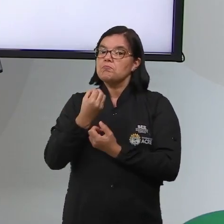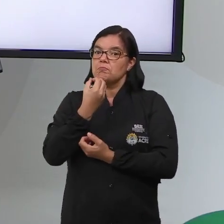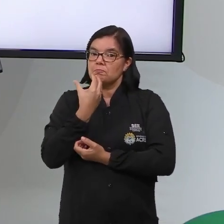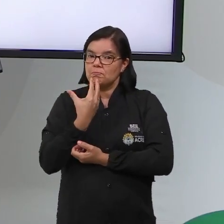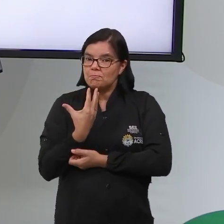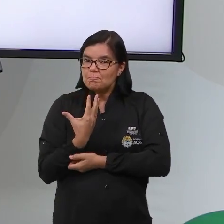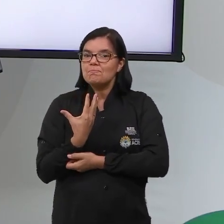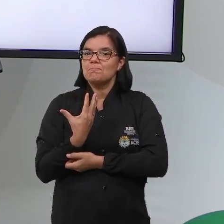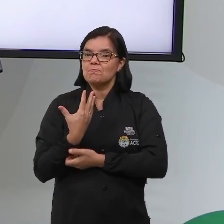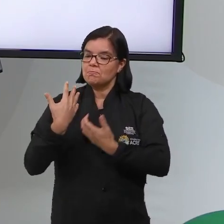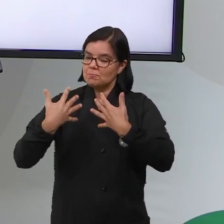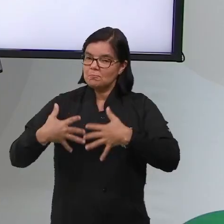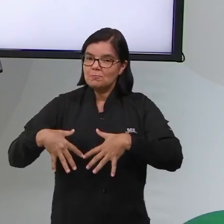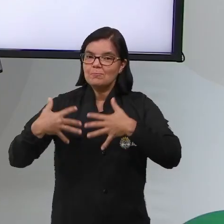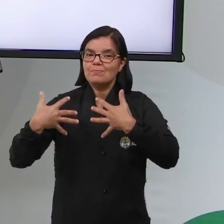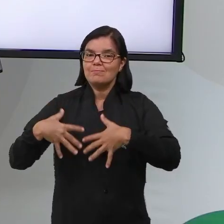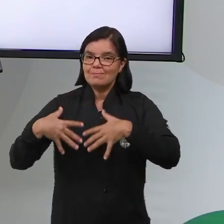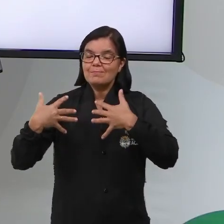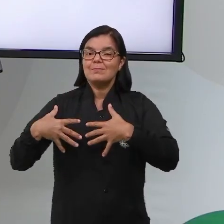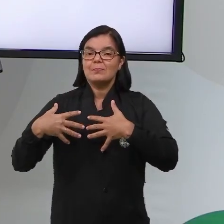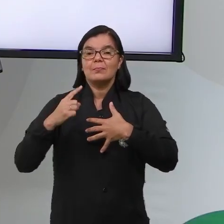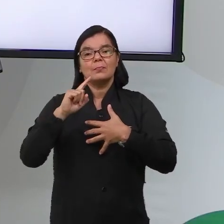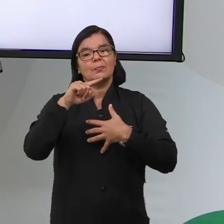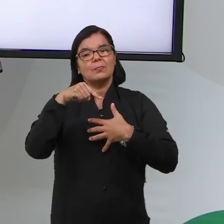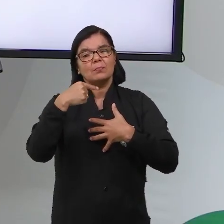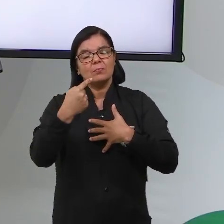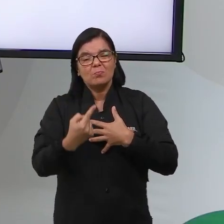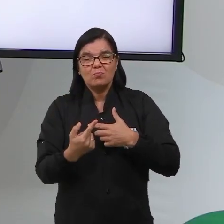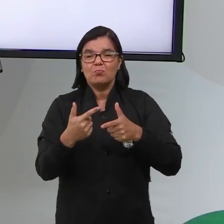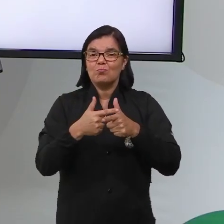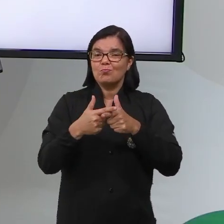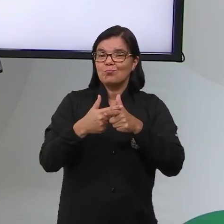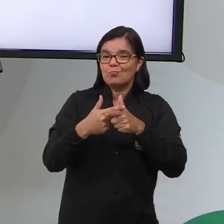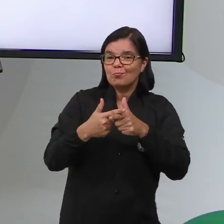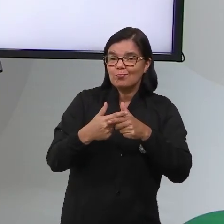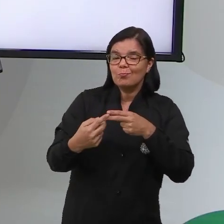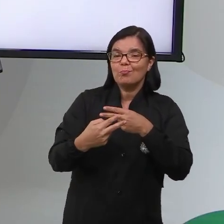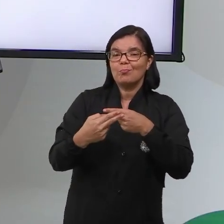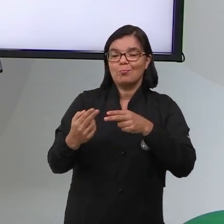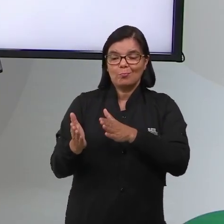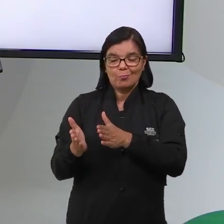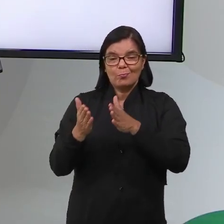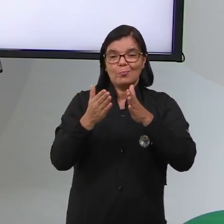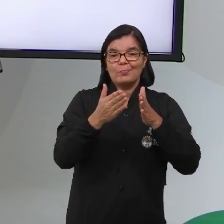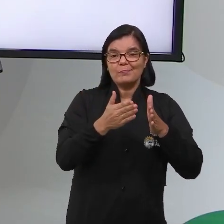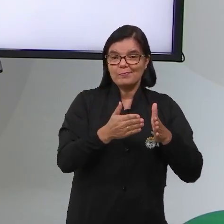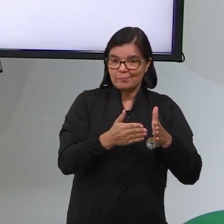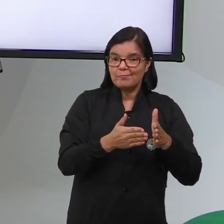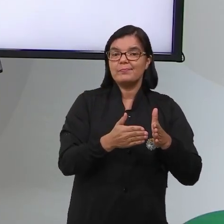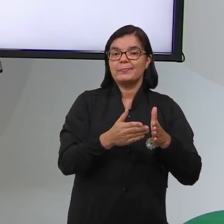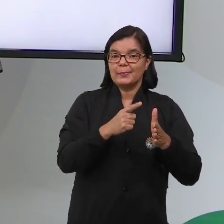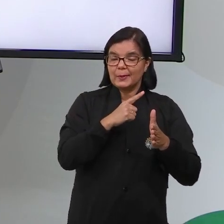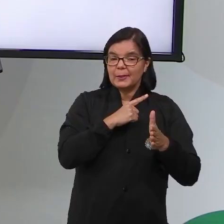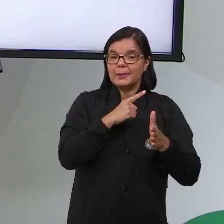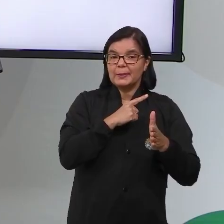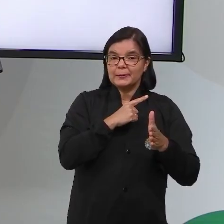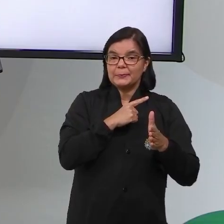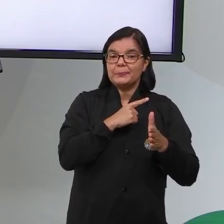econômica muito elevada e, por determinadas circunstâncias, ela pode ter